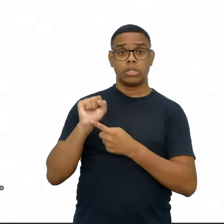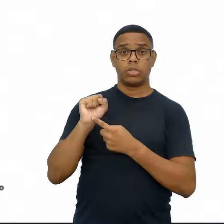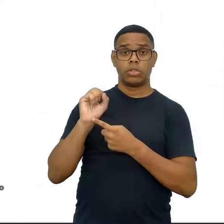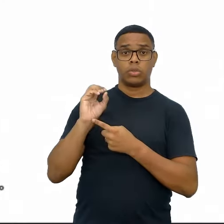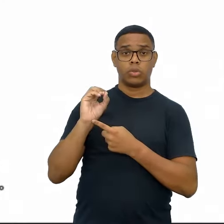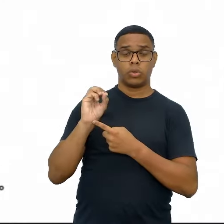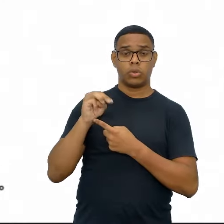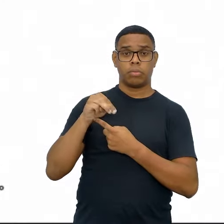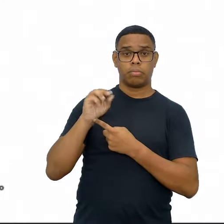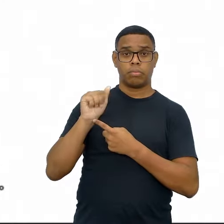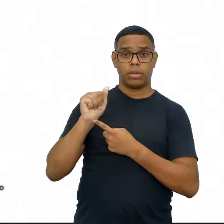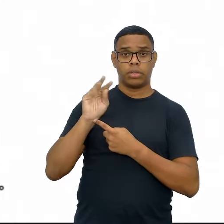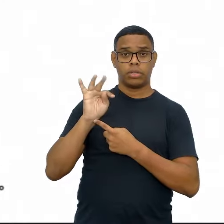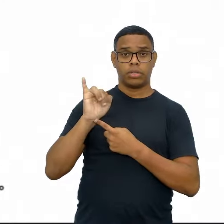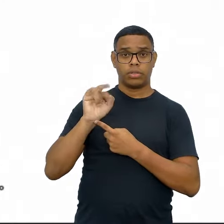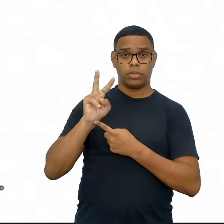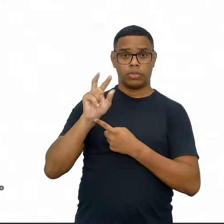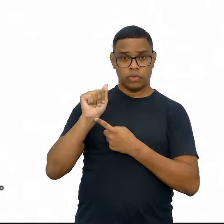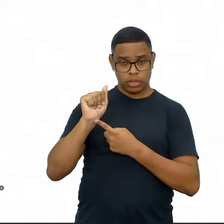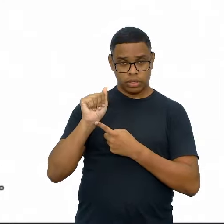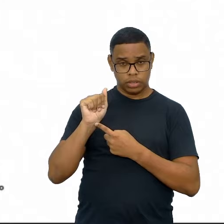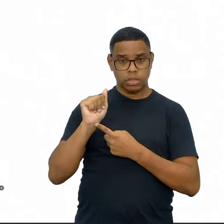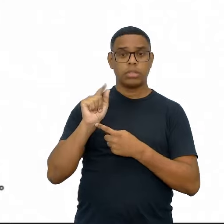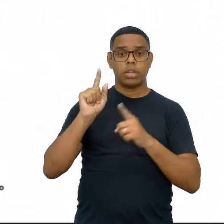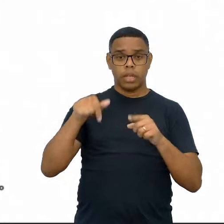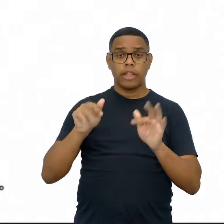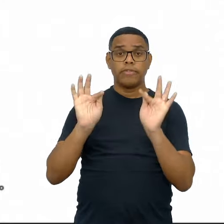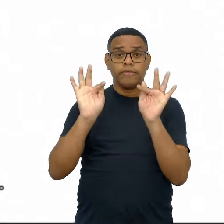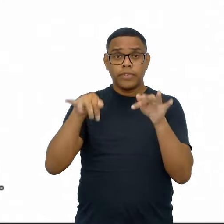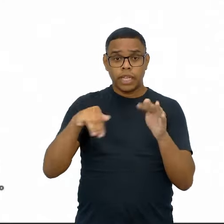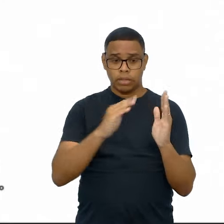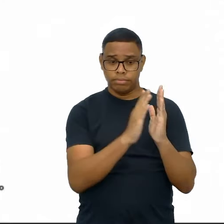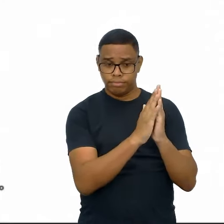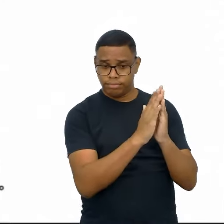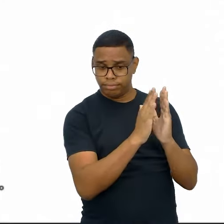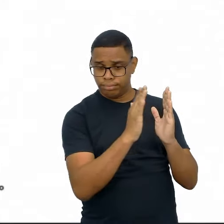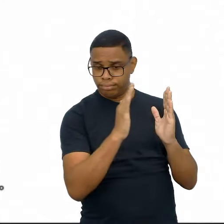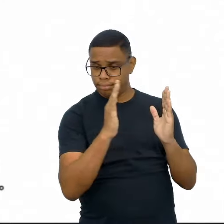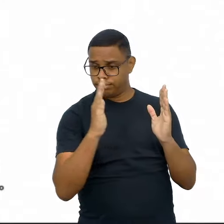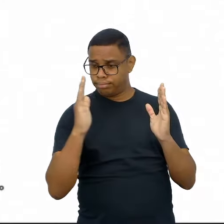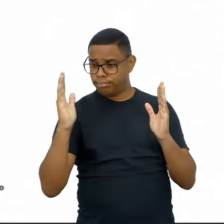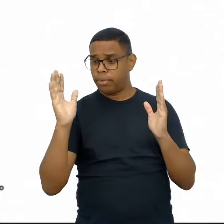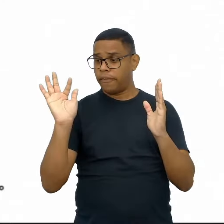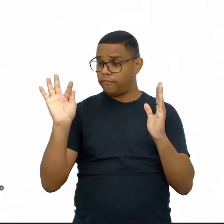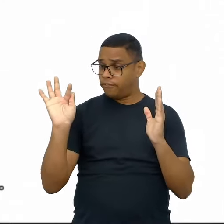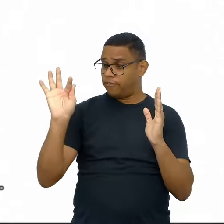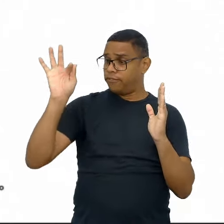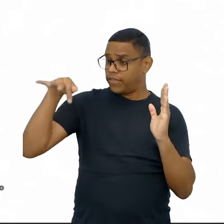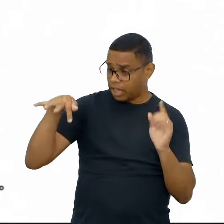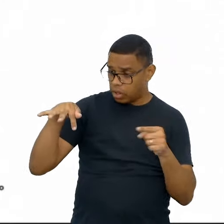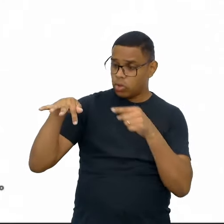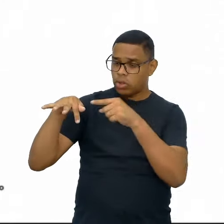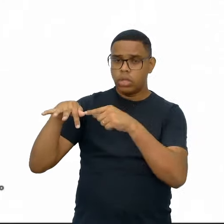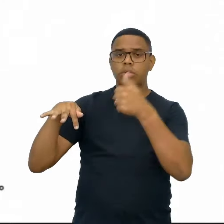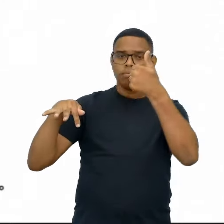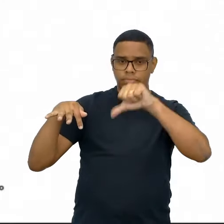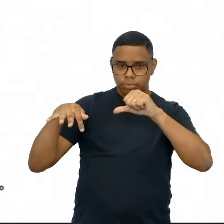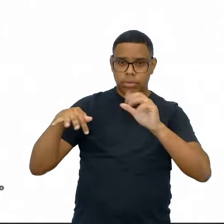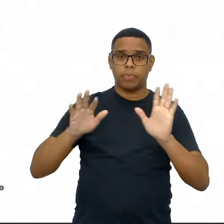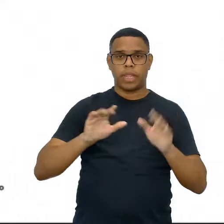somativa, que ela realiza-se ao final do curso, né? Ela como se fosse o fechamento. Então, a gente tem a